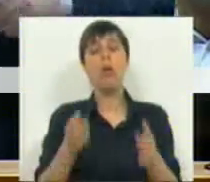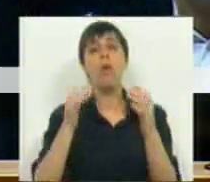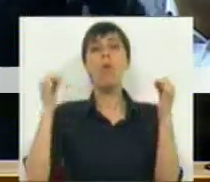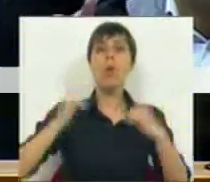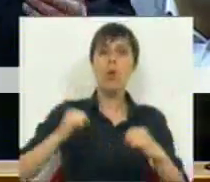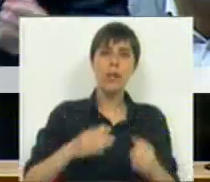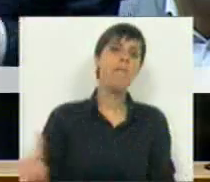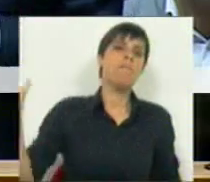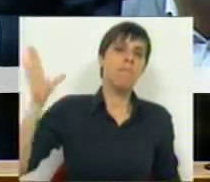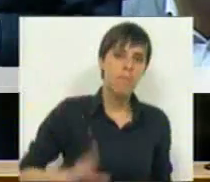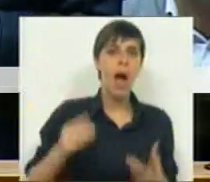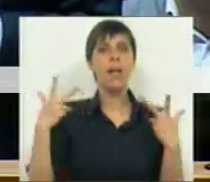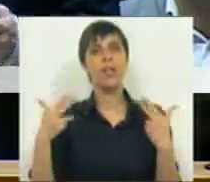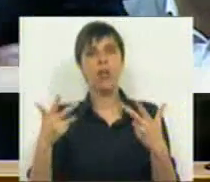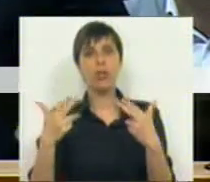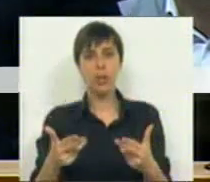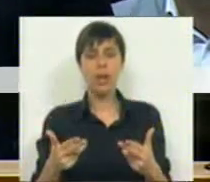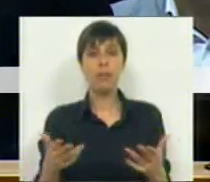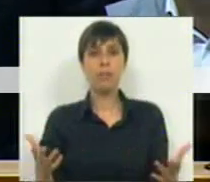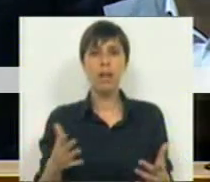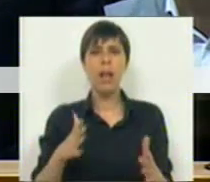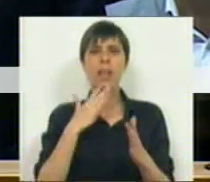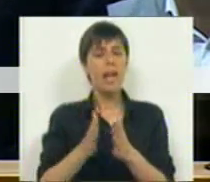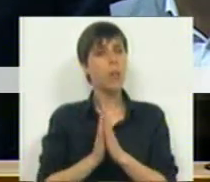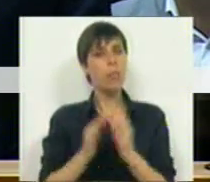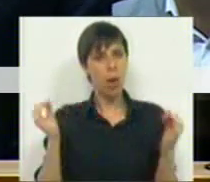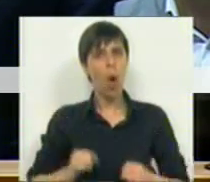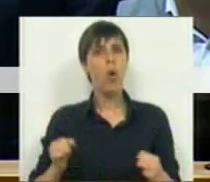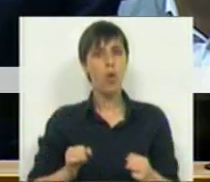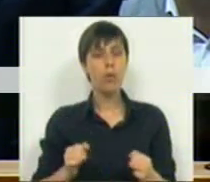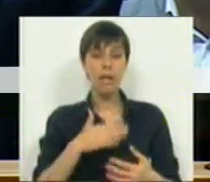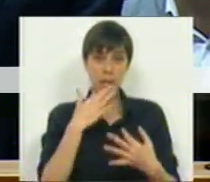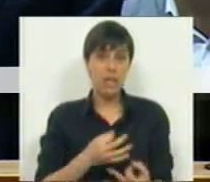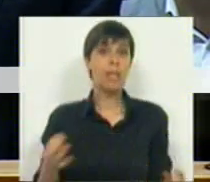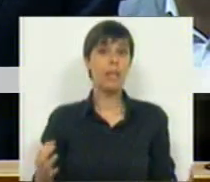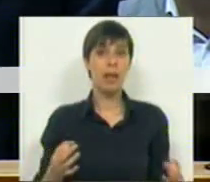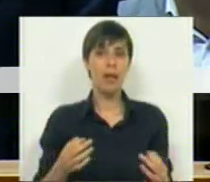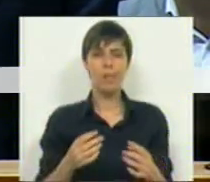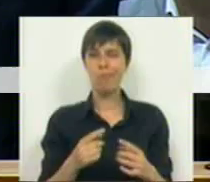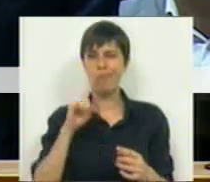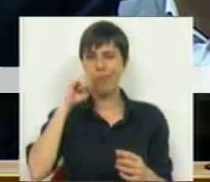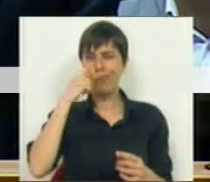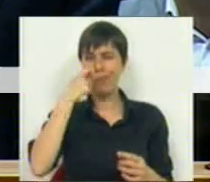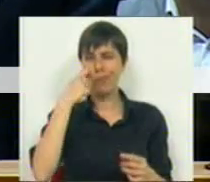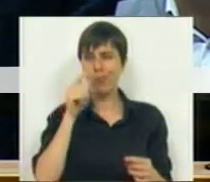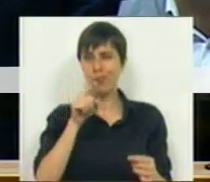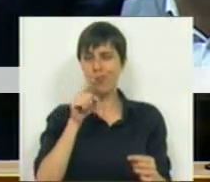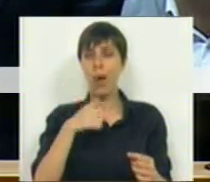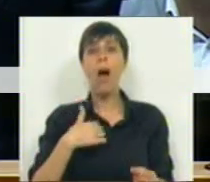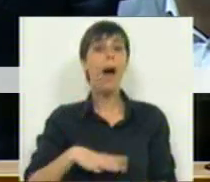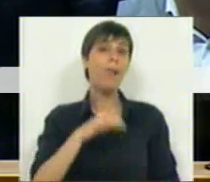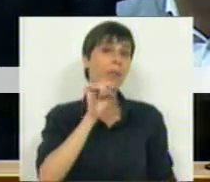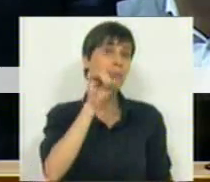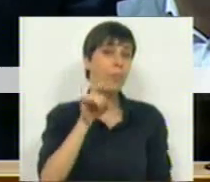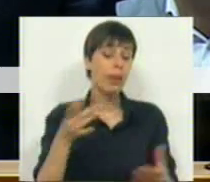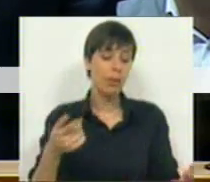consenso para mais austeridade, tanto apelo ao consenso, tem certamente água no bico. E eu queria